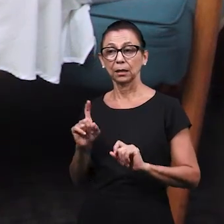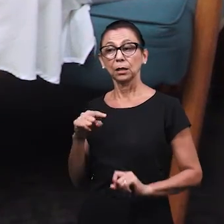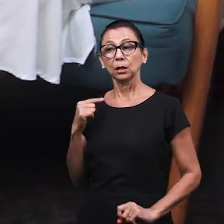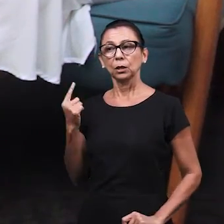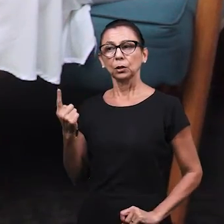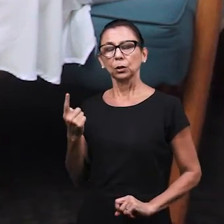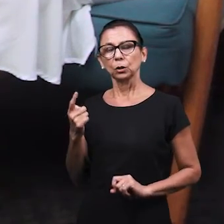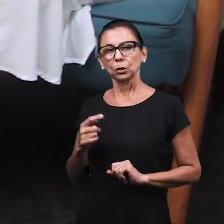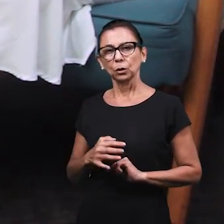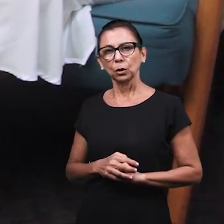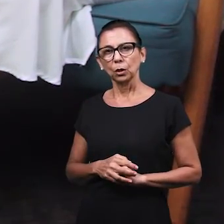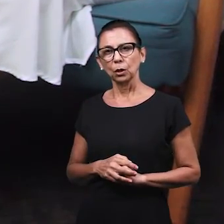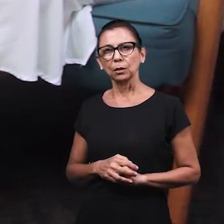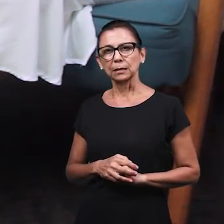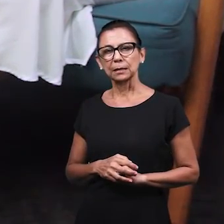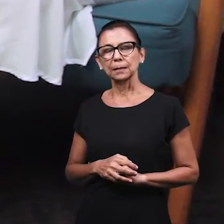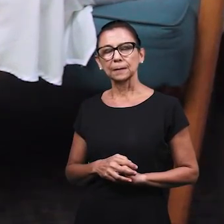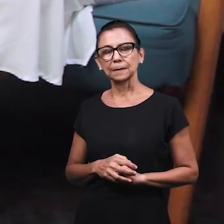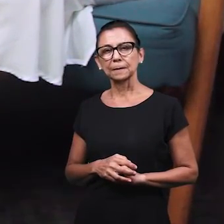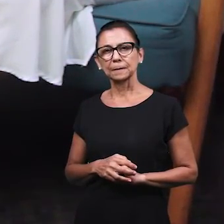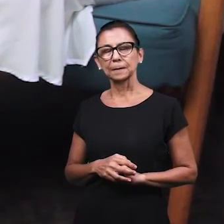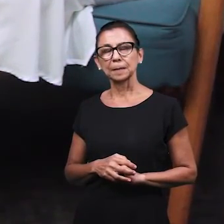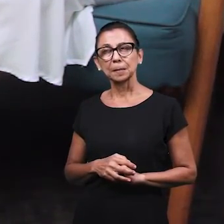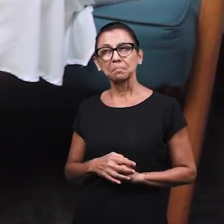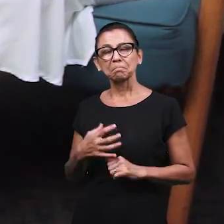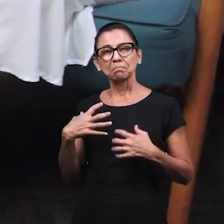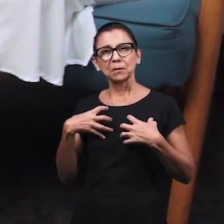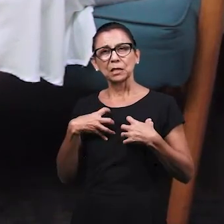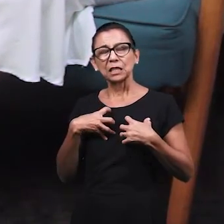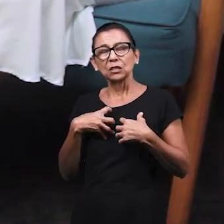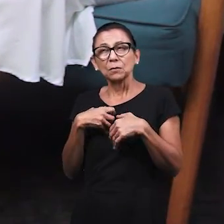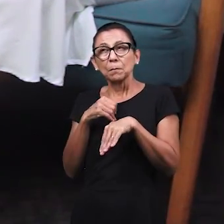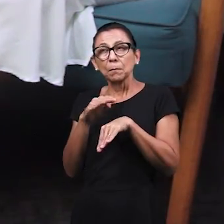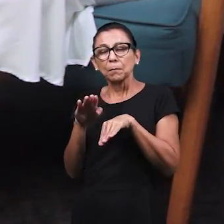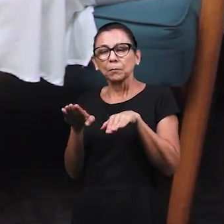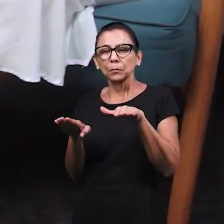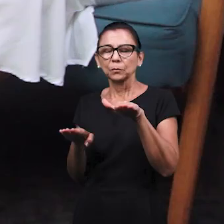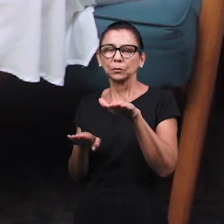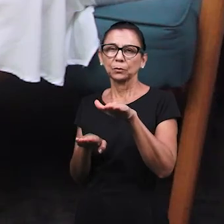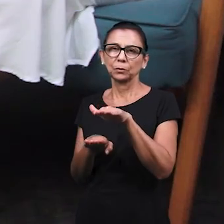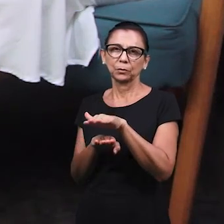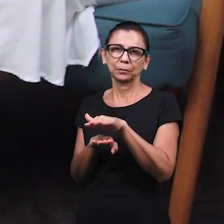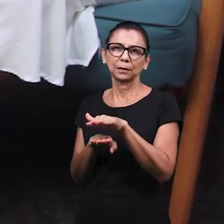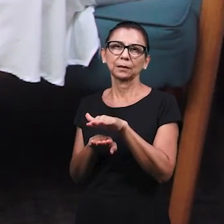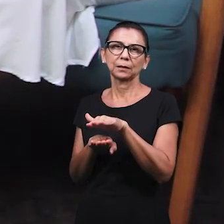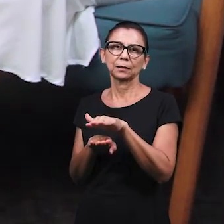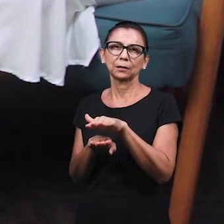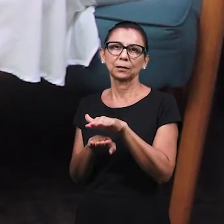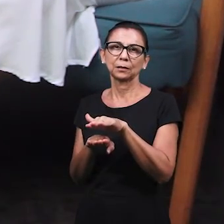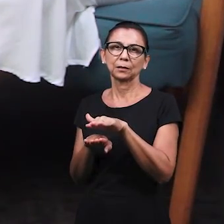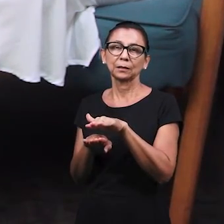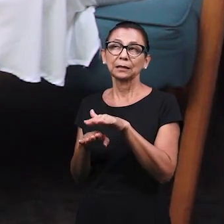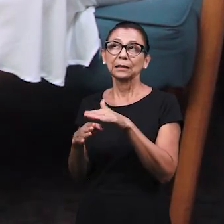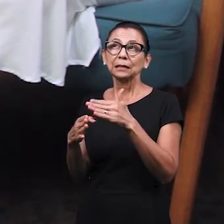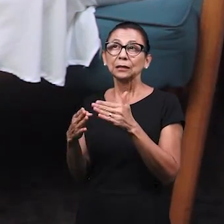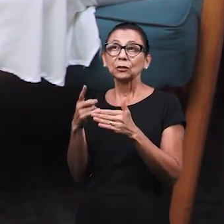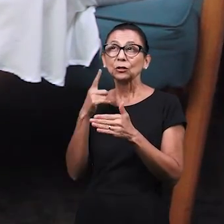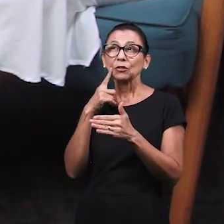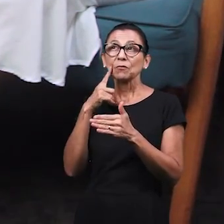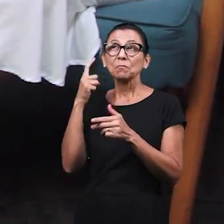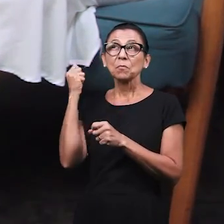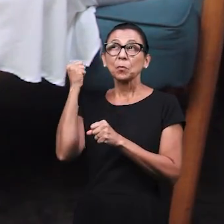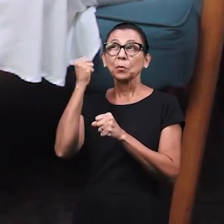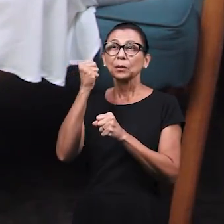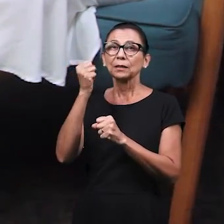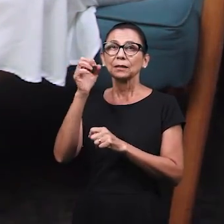Lucélia, nós nos percebemos muito pequenos diante daquilo que o Senhor está fazendo nesse momento,